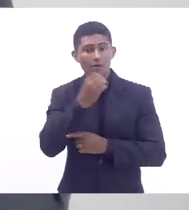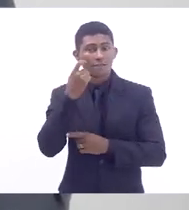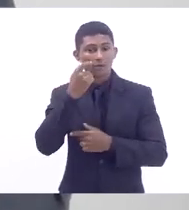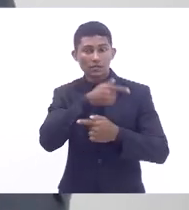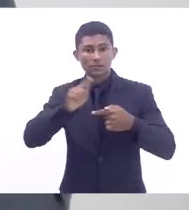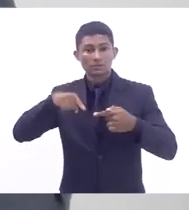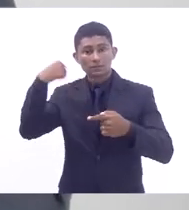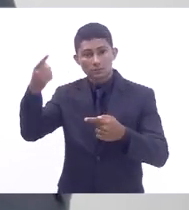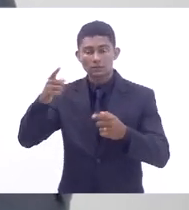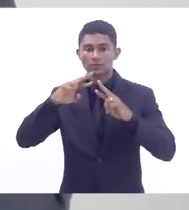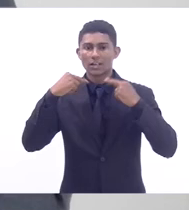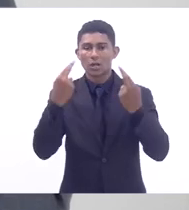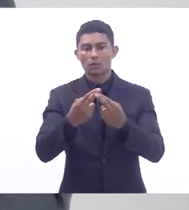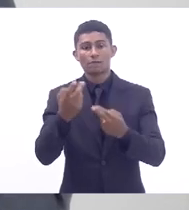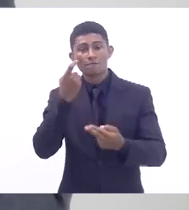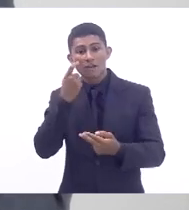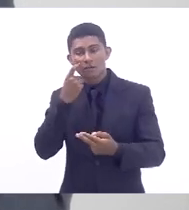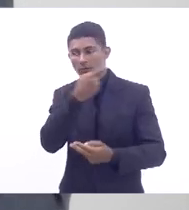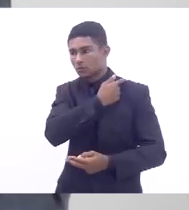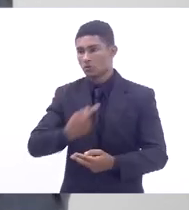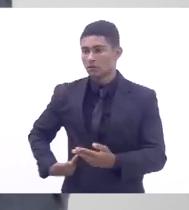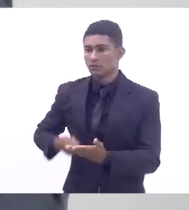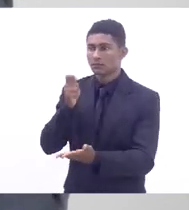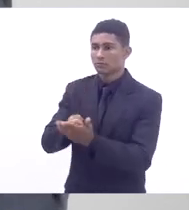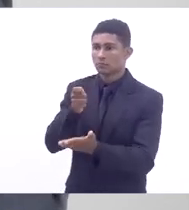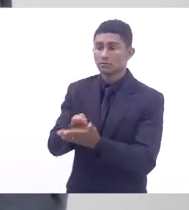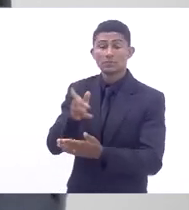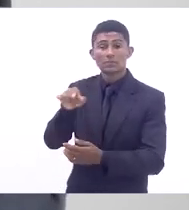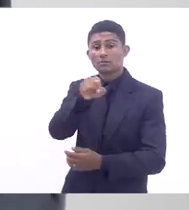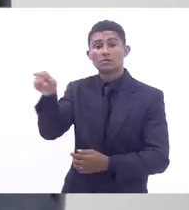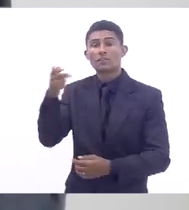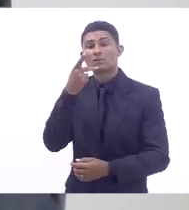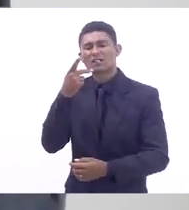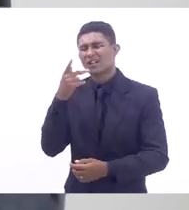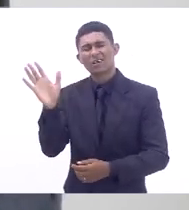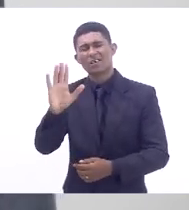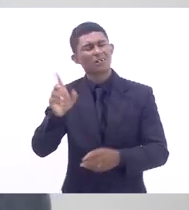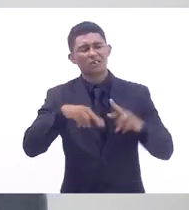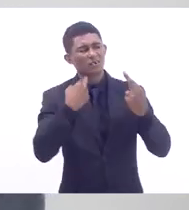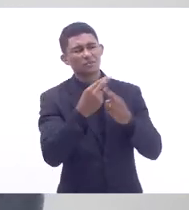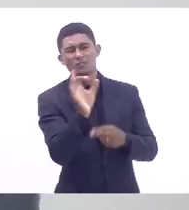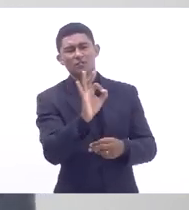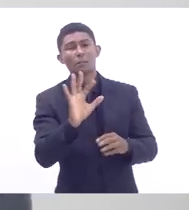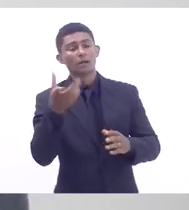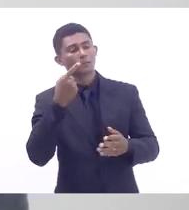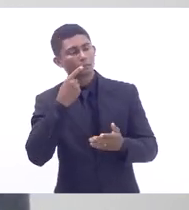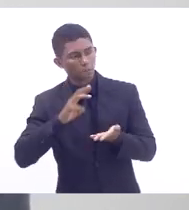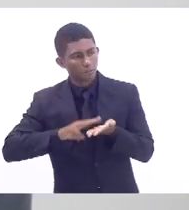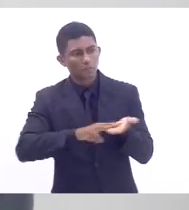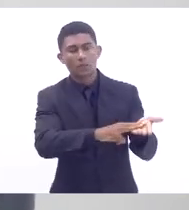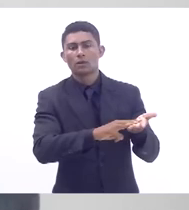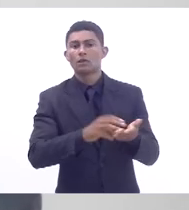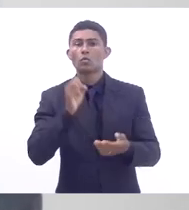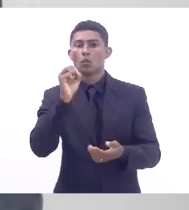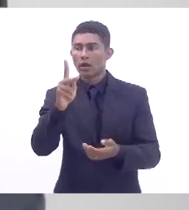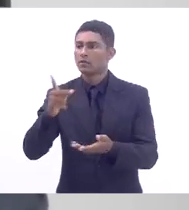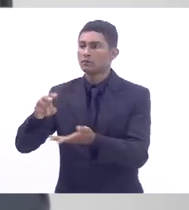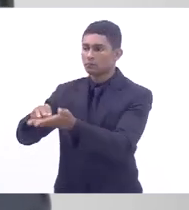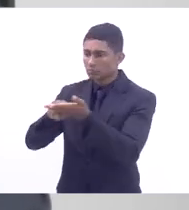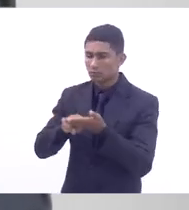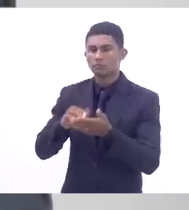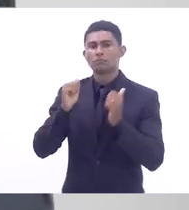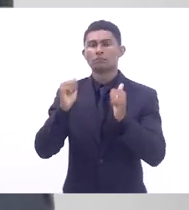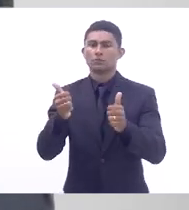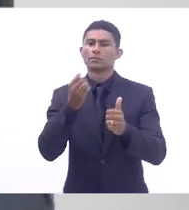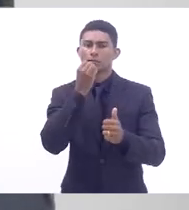para fazer novamente pressão em cima do governo se o governo chegar e falar eu não vou fazer a reunião nenhuma mas a gente tá encaminhando uma mensagem eu vou trabalho